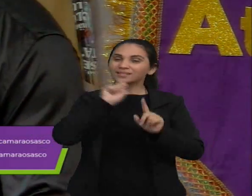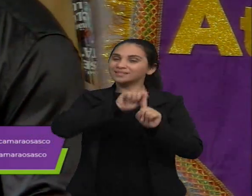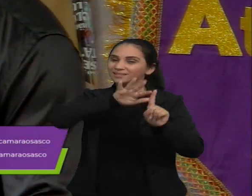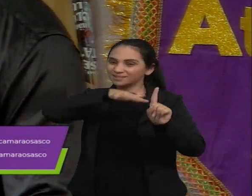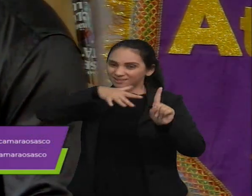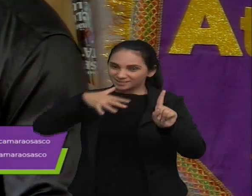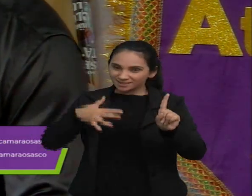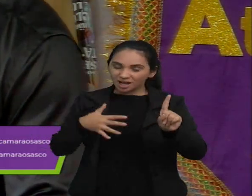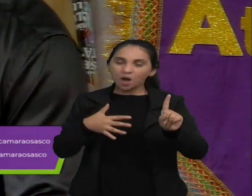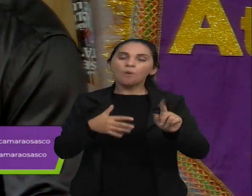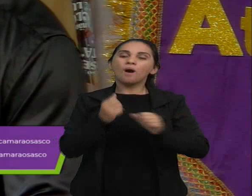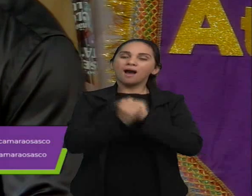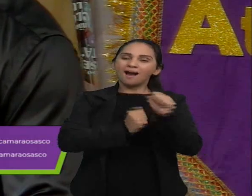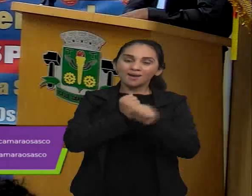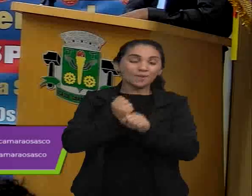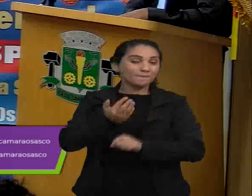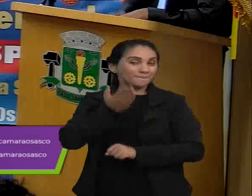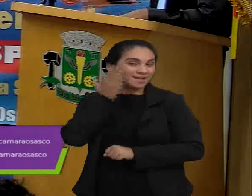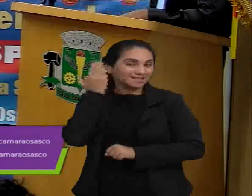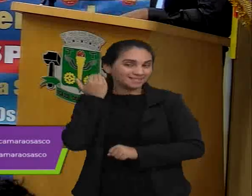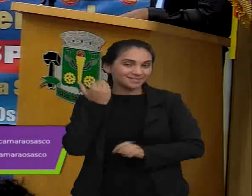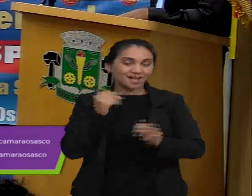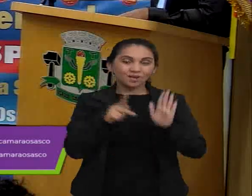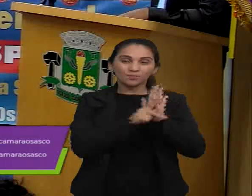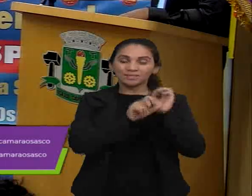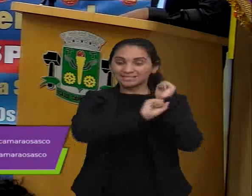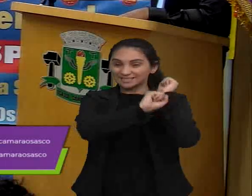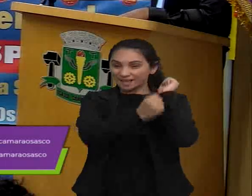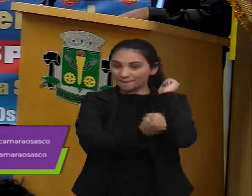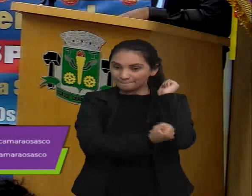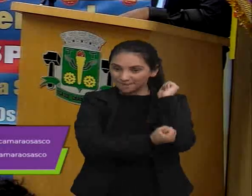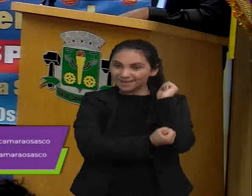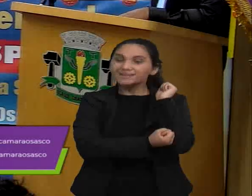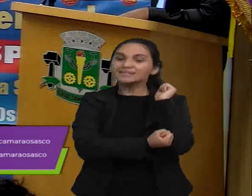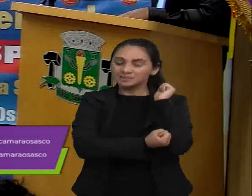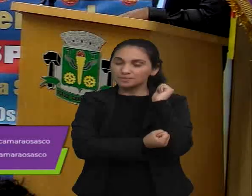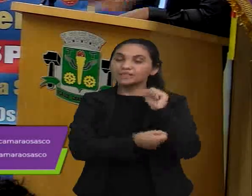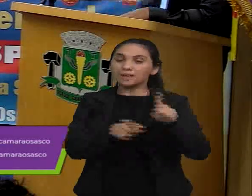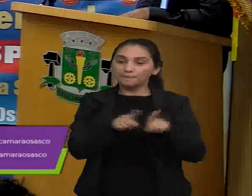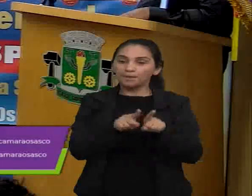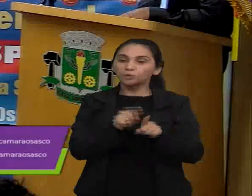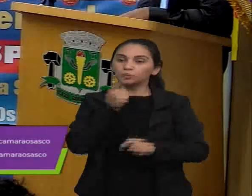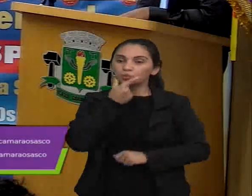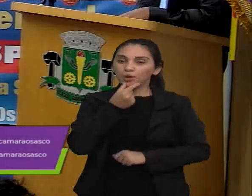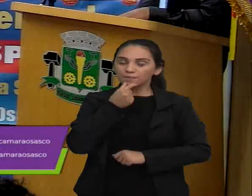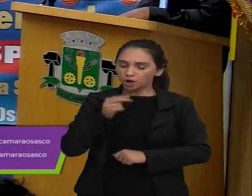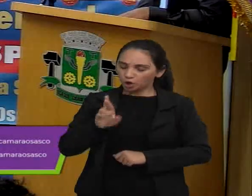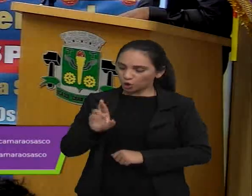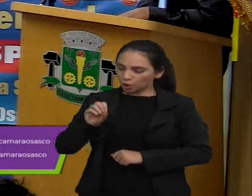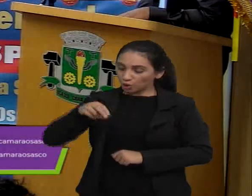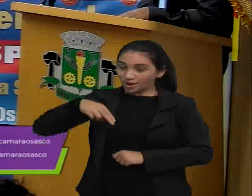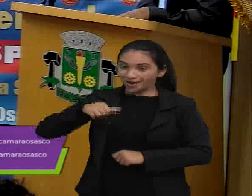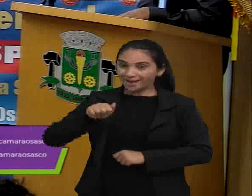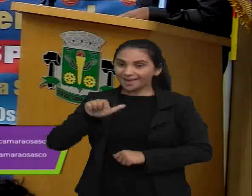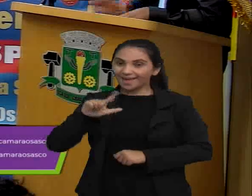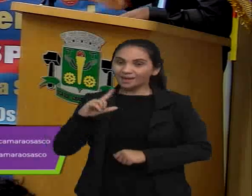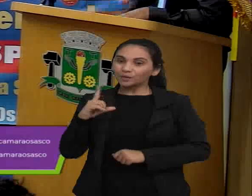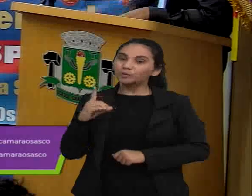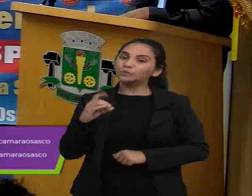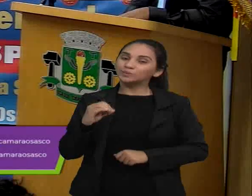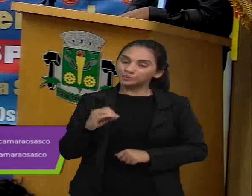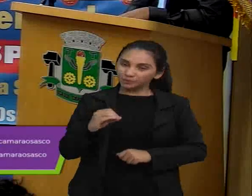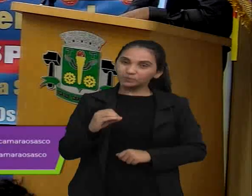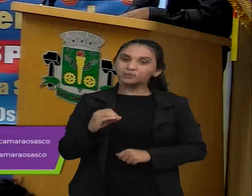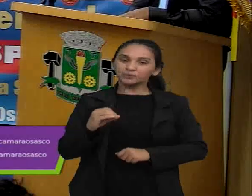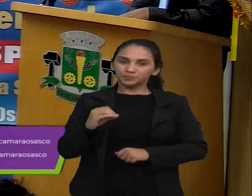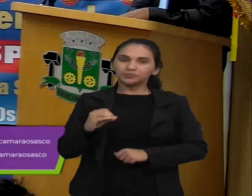Sabesp ano passado muito bom com ele o Ronaldo Ronaldo falando é